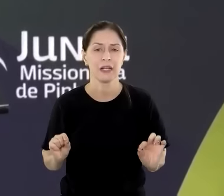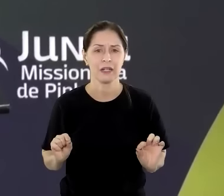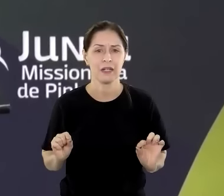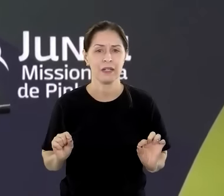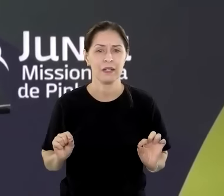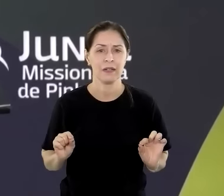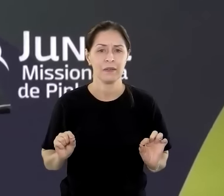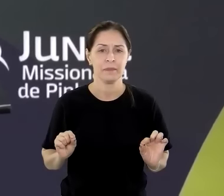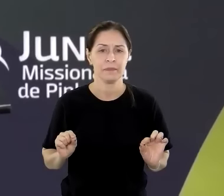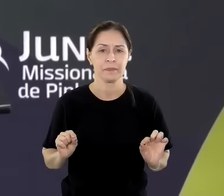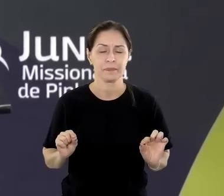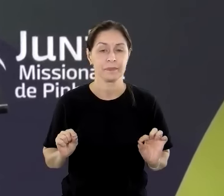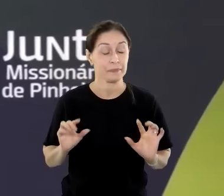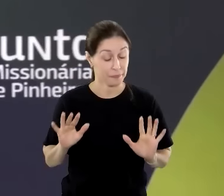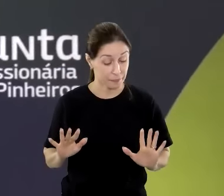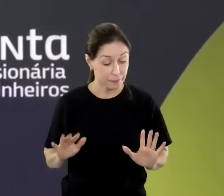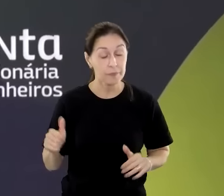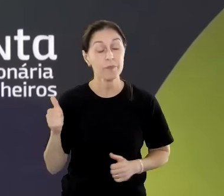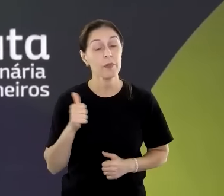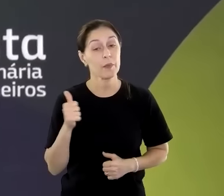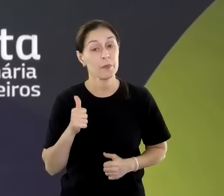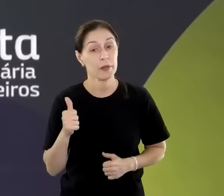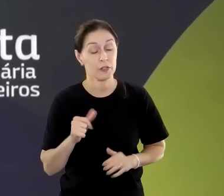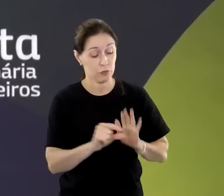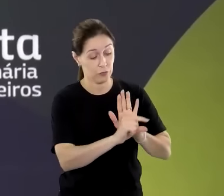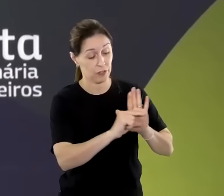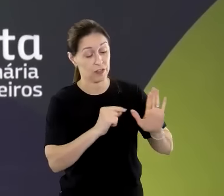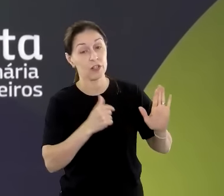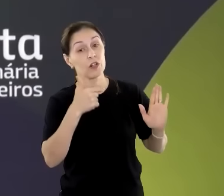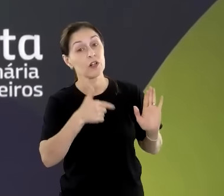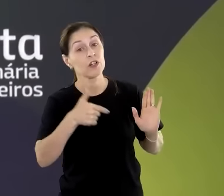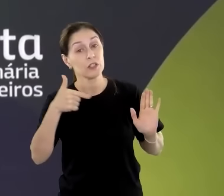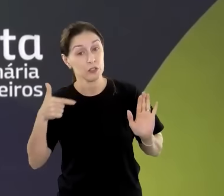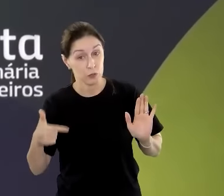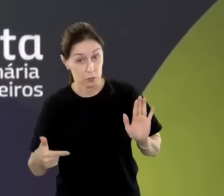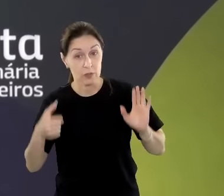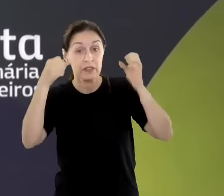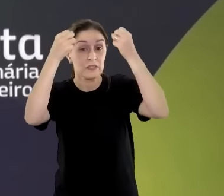ela é destrutiva. Confira comigo o verso 22, por favor.